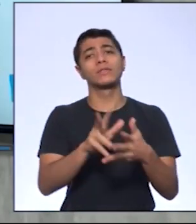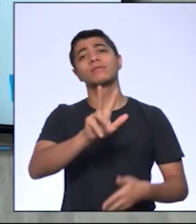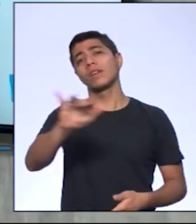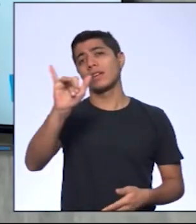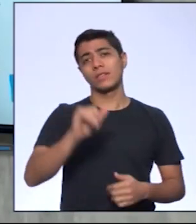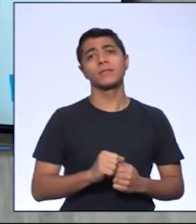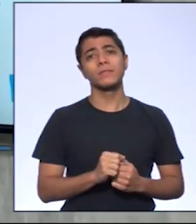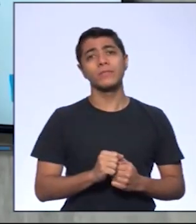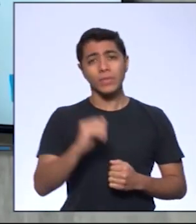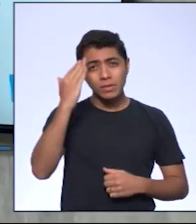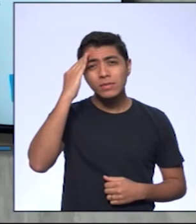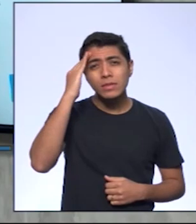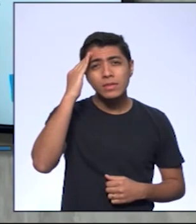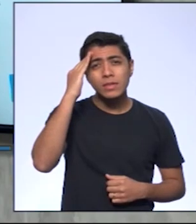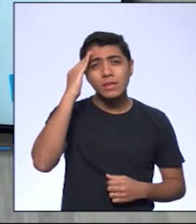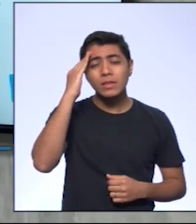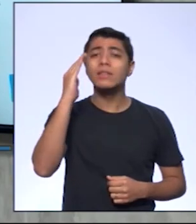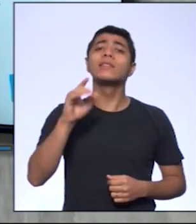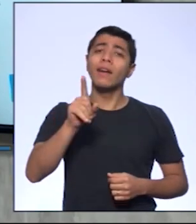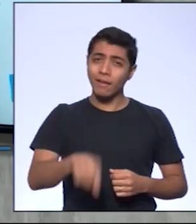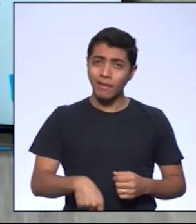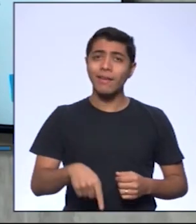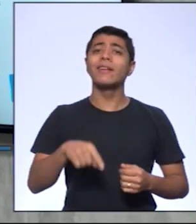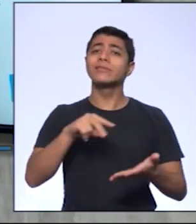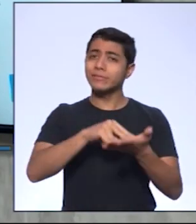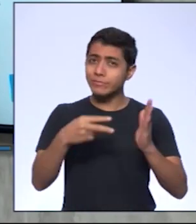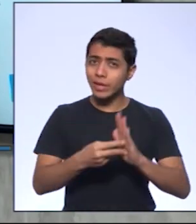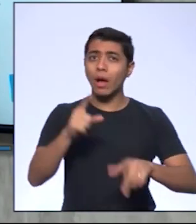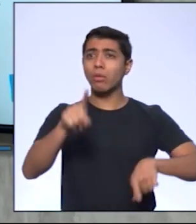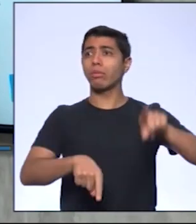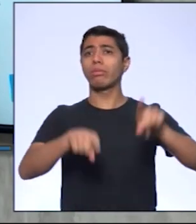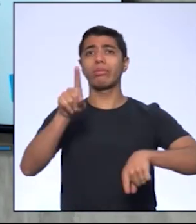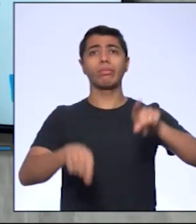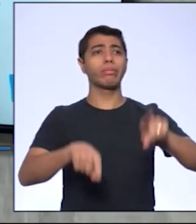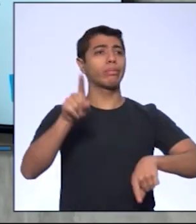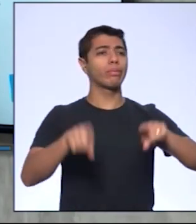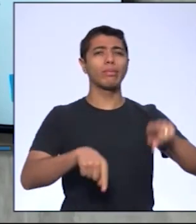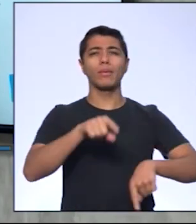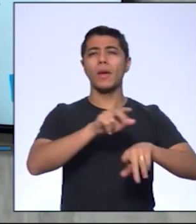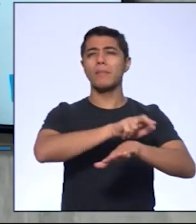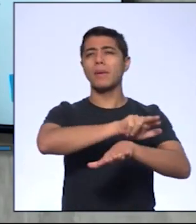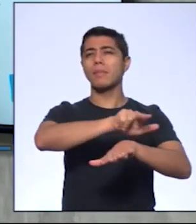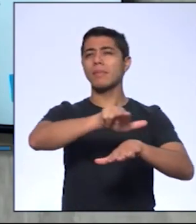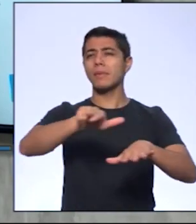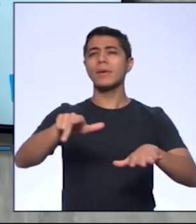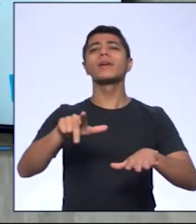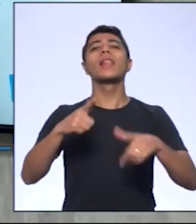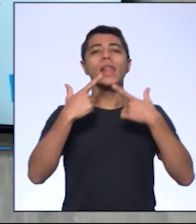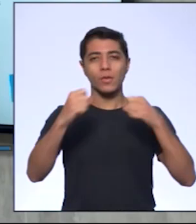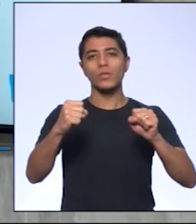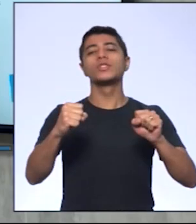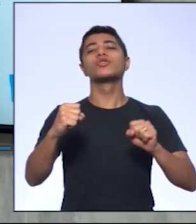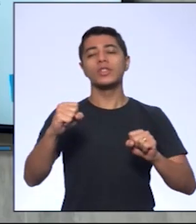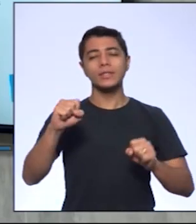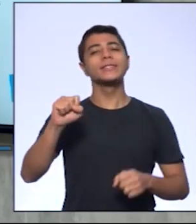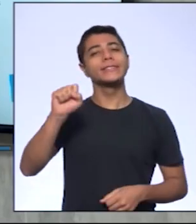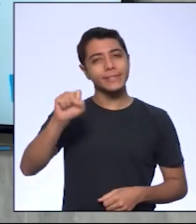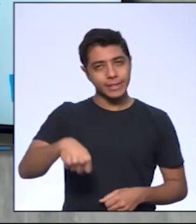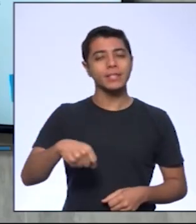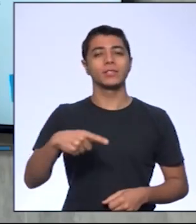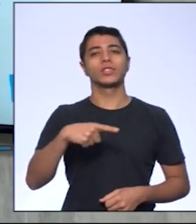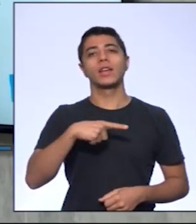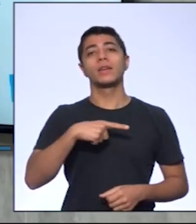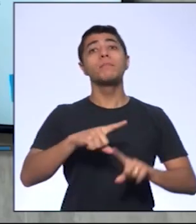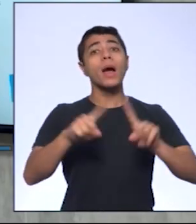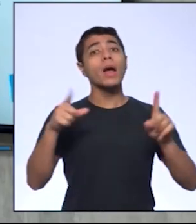aqui é uma questão que fala de variação. Traz o assunto variação linguística? Sim, mas eu